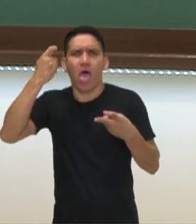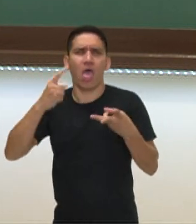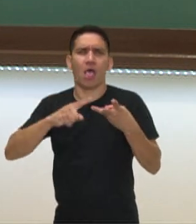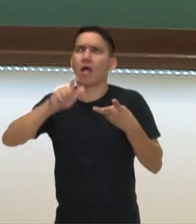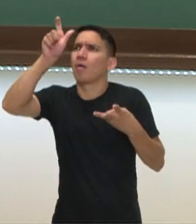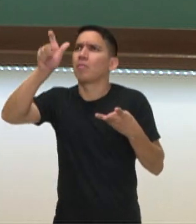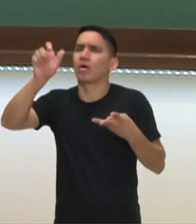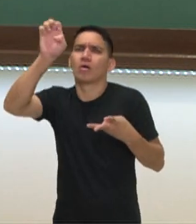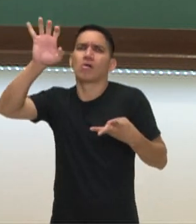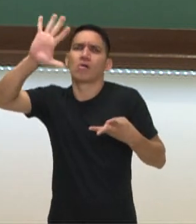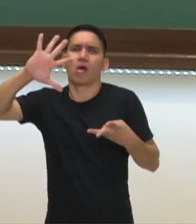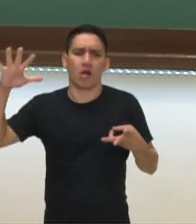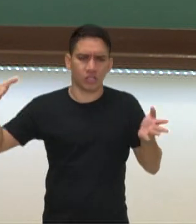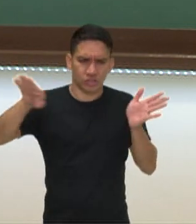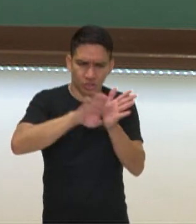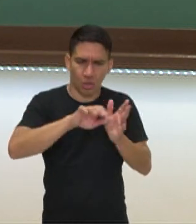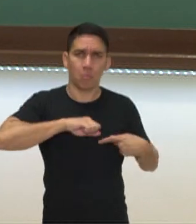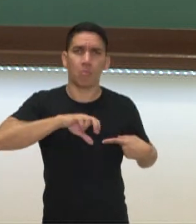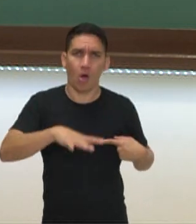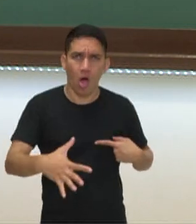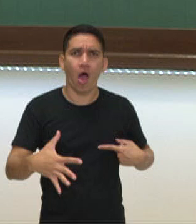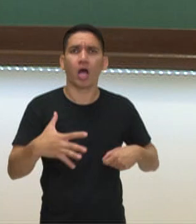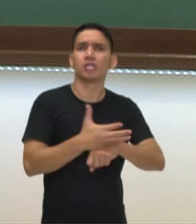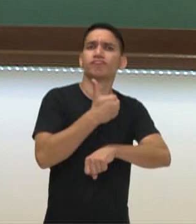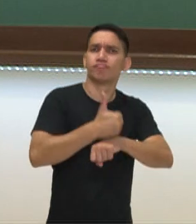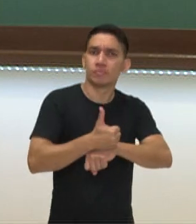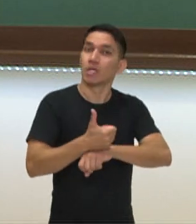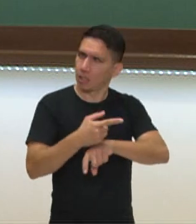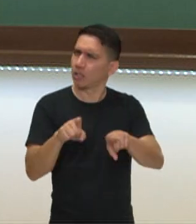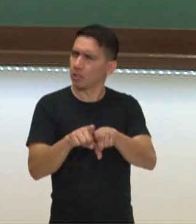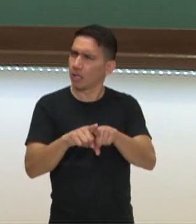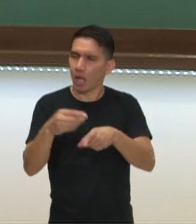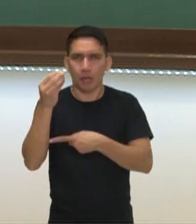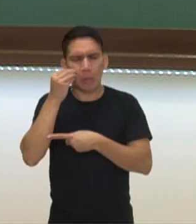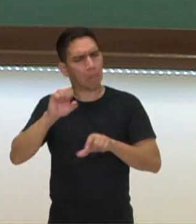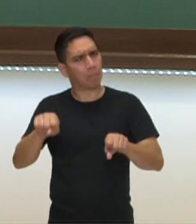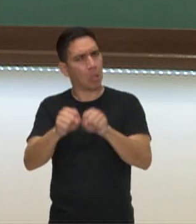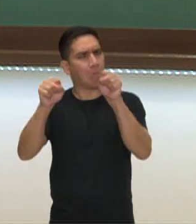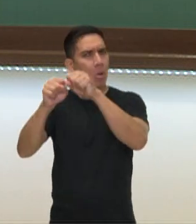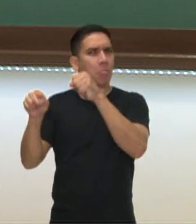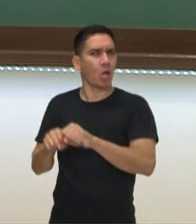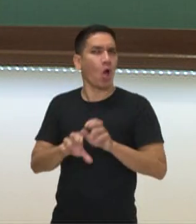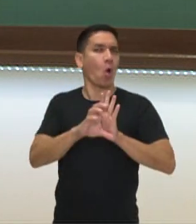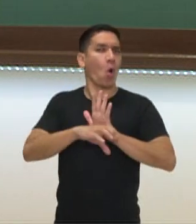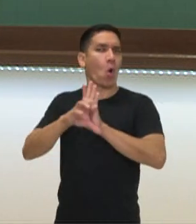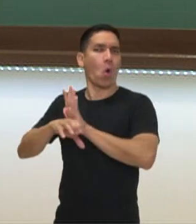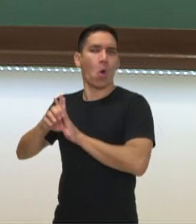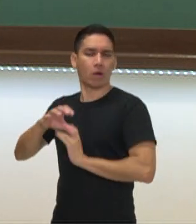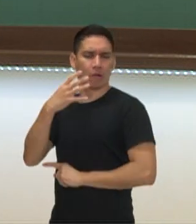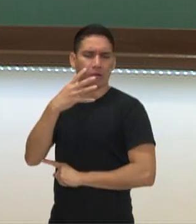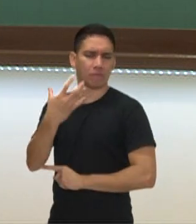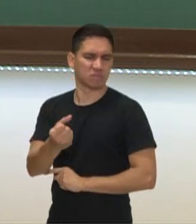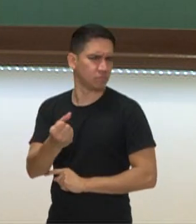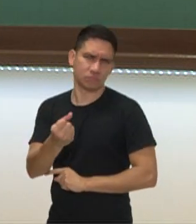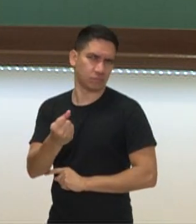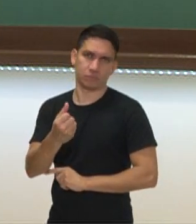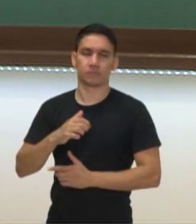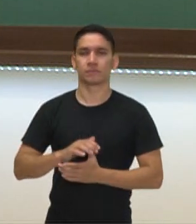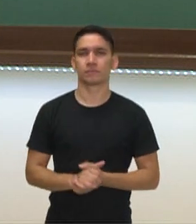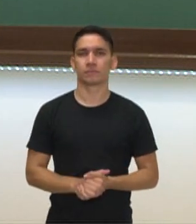português. Então, nós vamos procurar desmistificar também esses conceitos, né, essas ideias romantizadas,